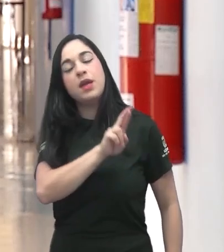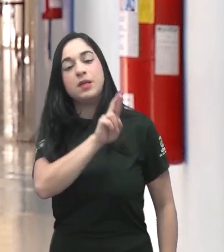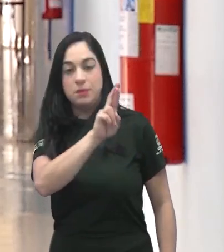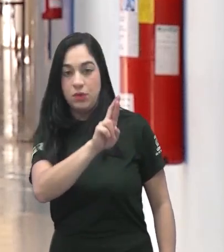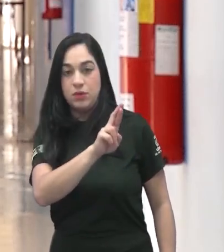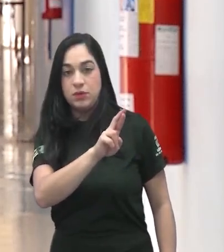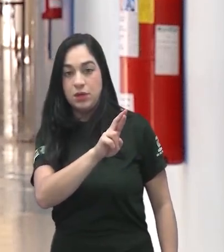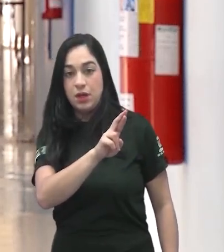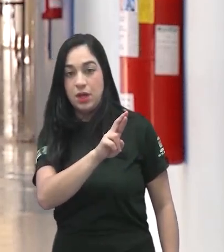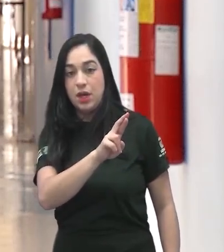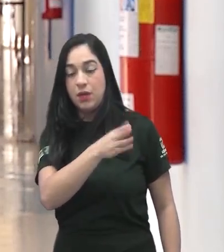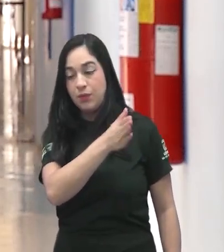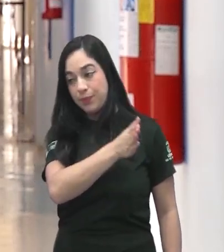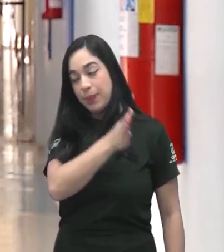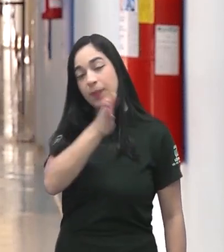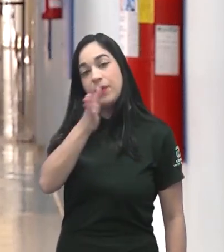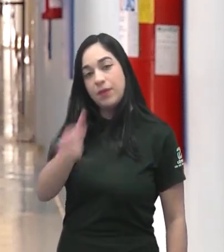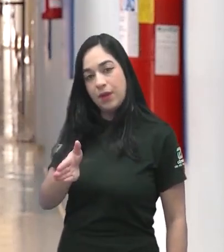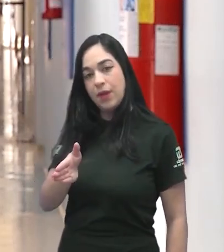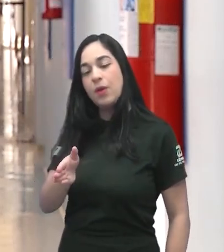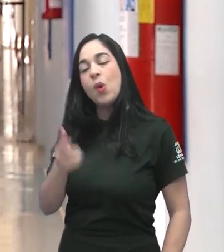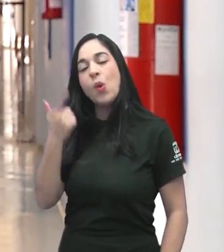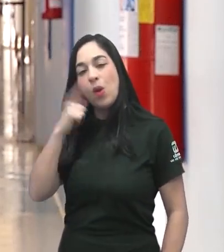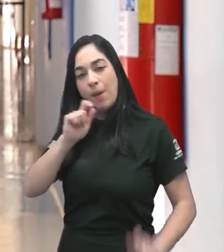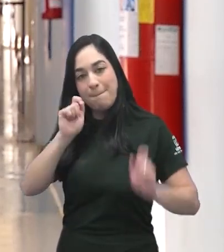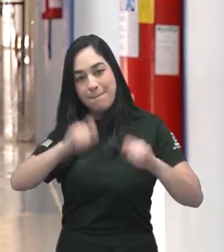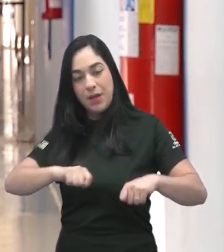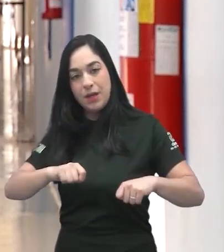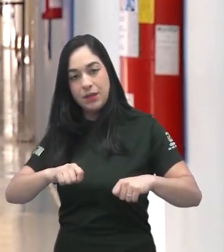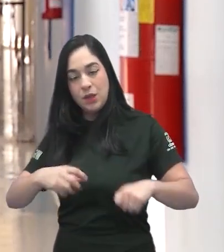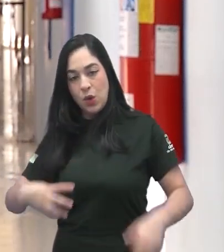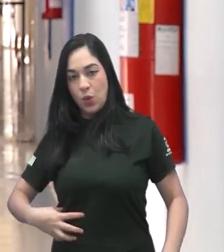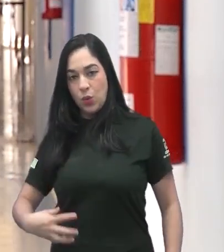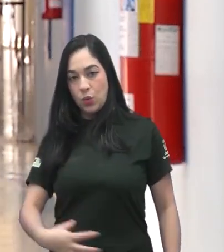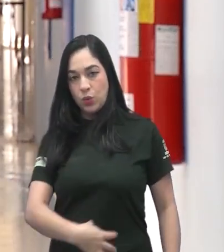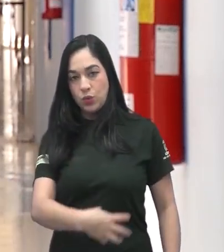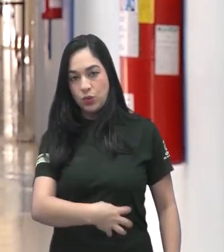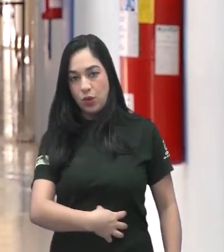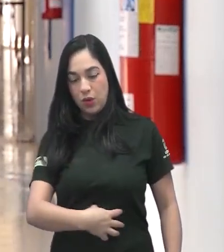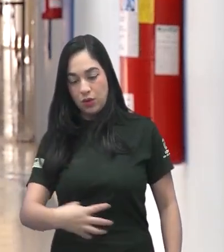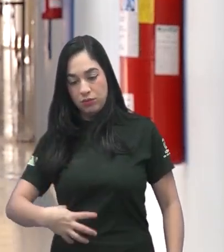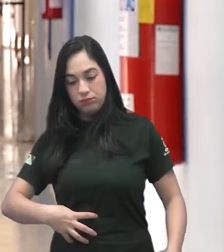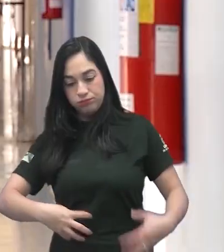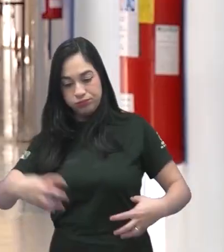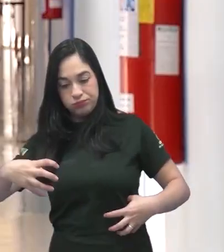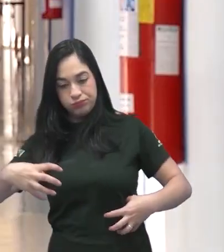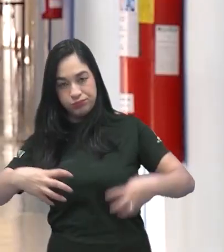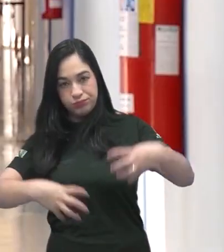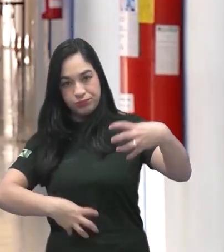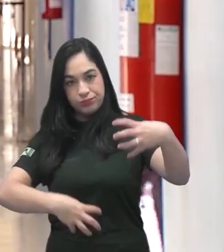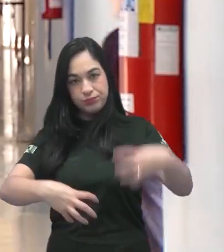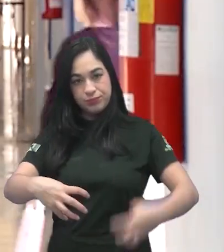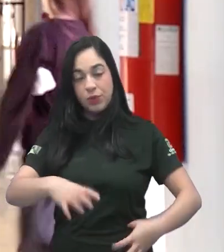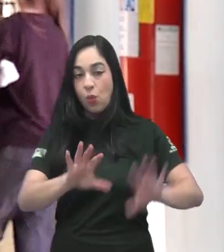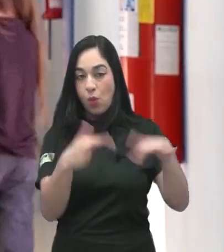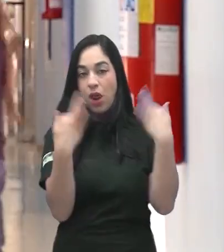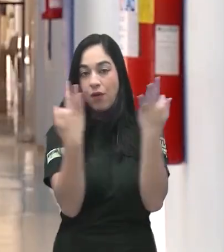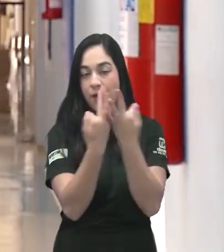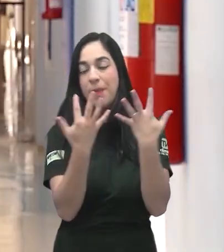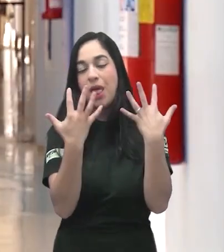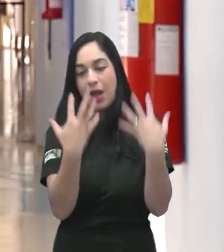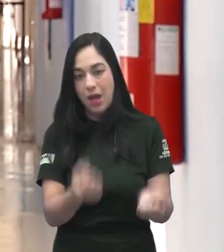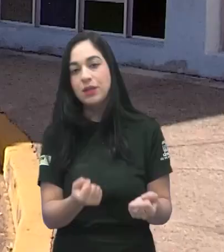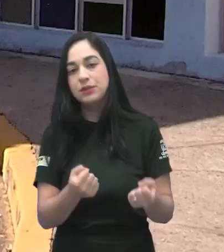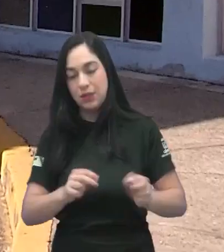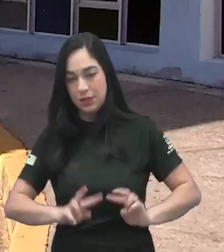após as equipes localizadas e disponíveis, possam vir aqui e realizar a captação dos órgãos quando a família diz o sim